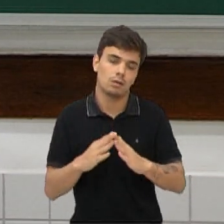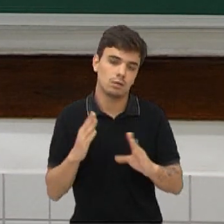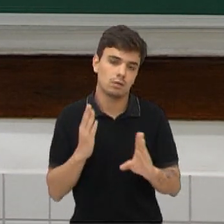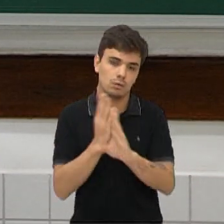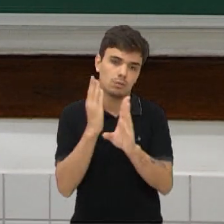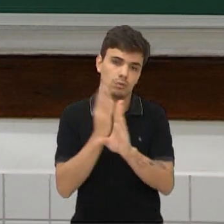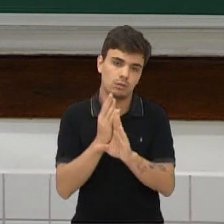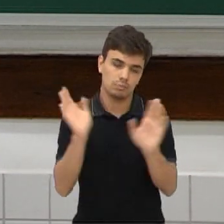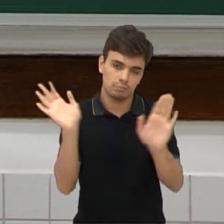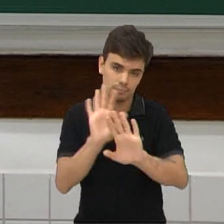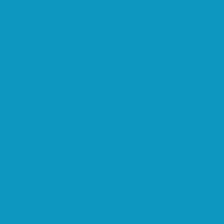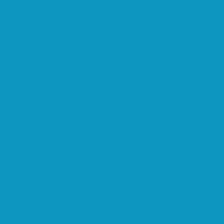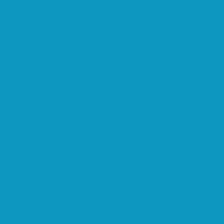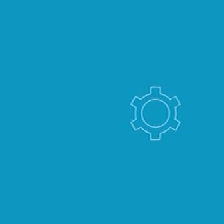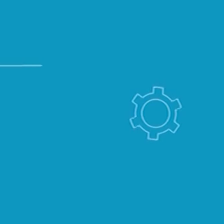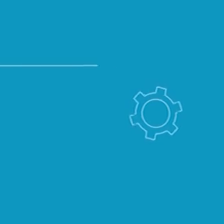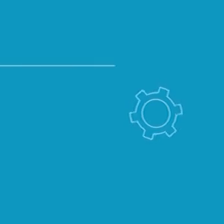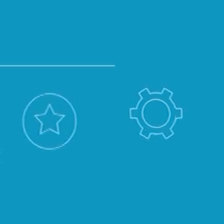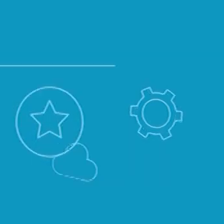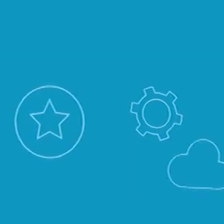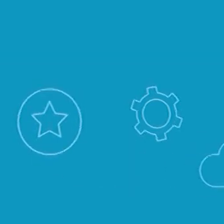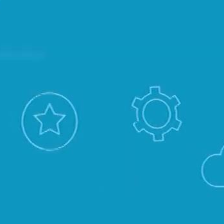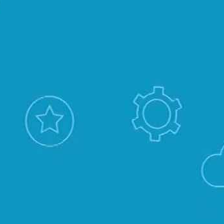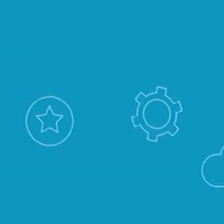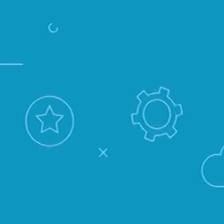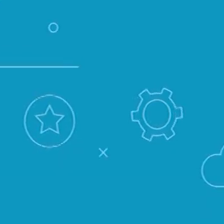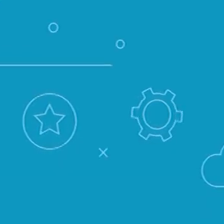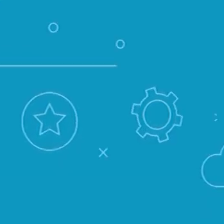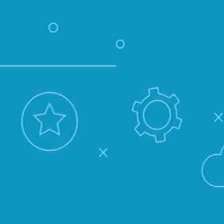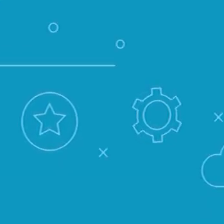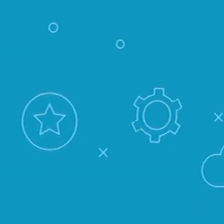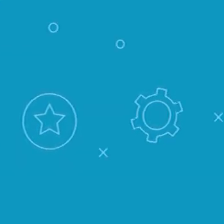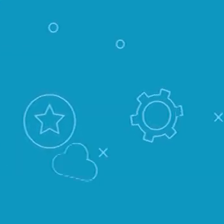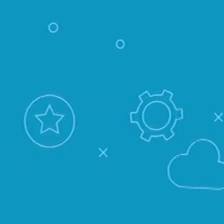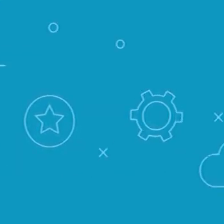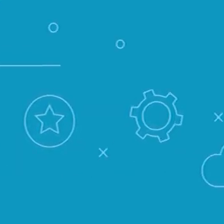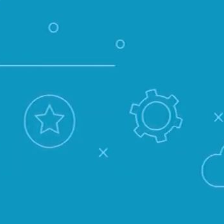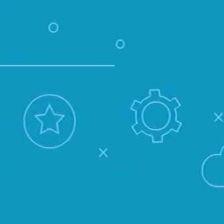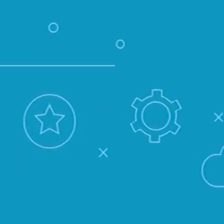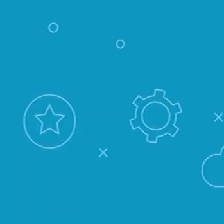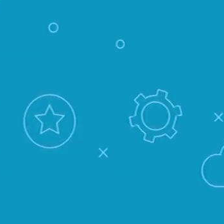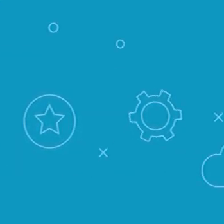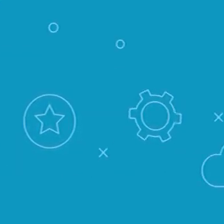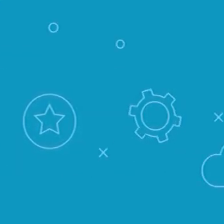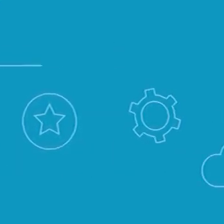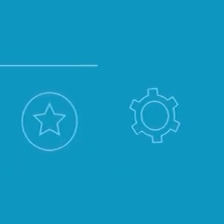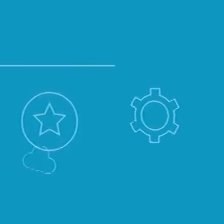vê. Beijo!